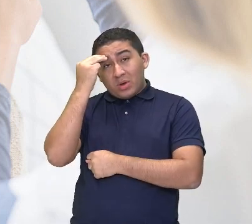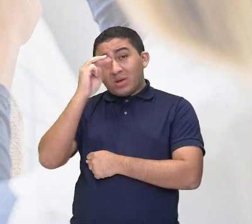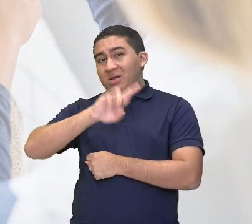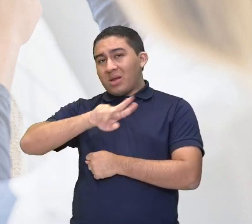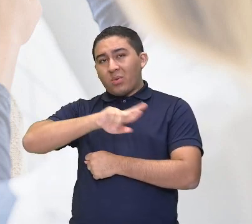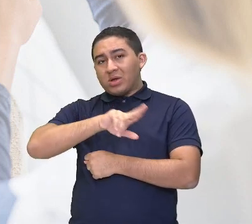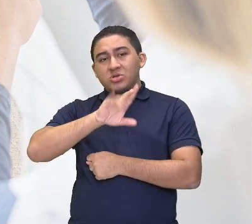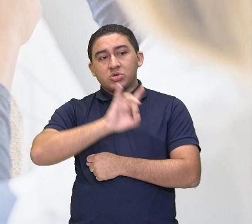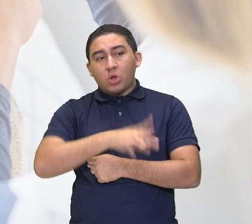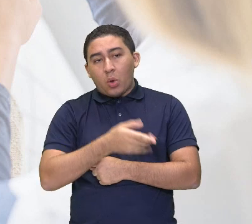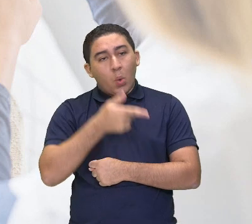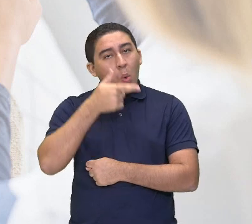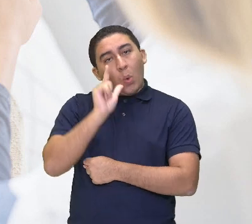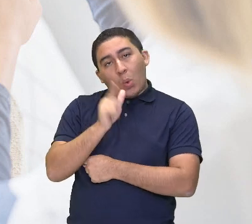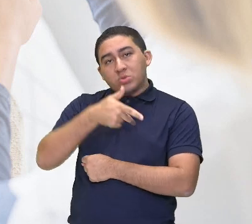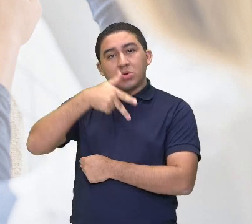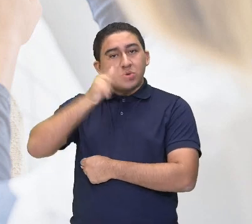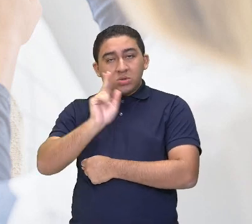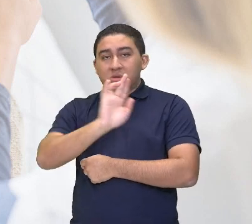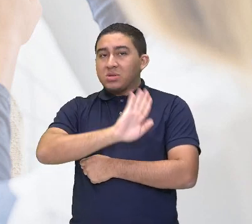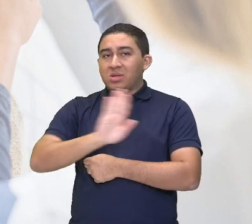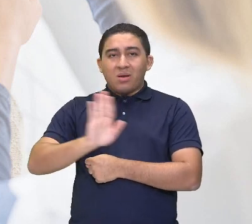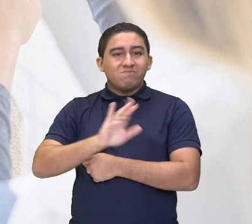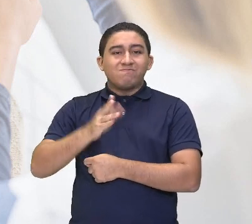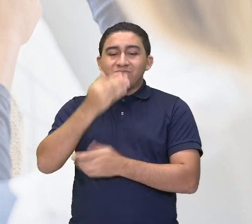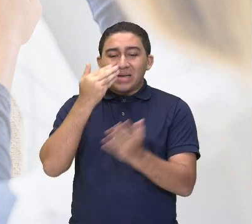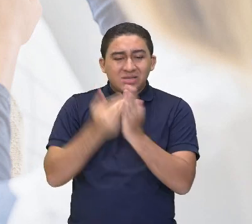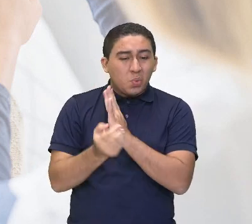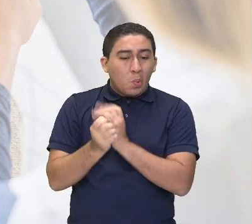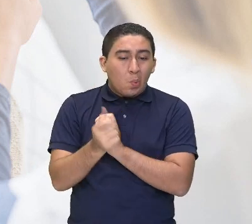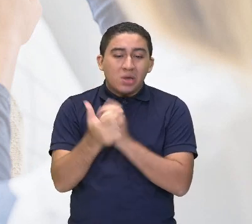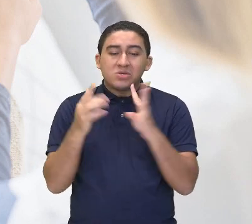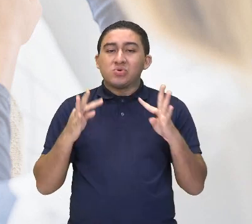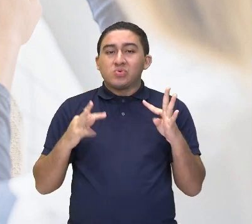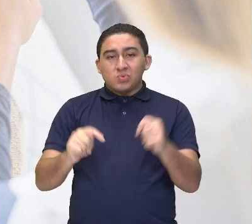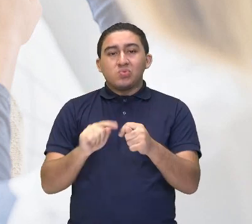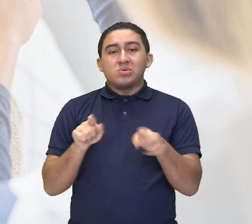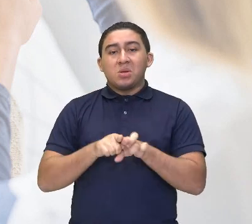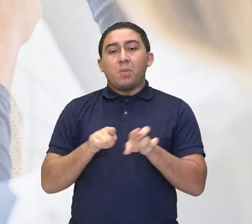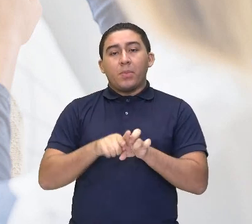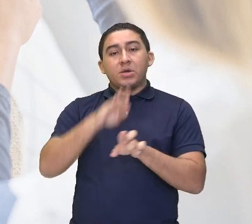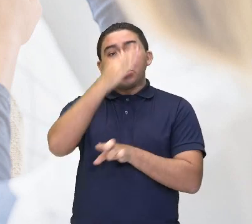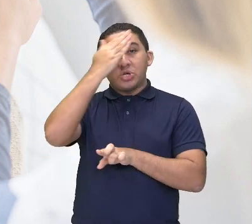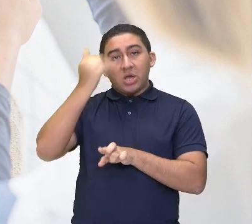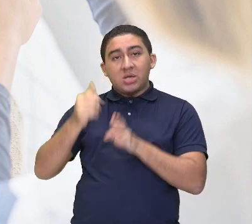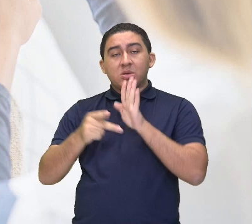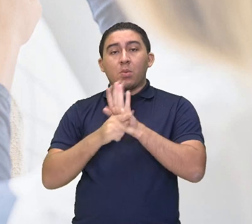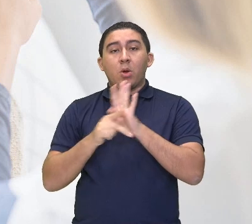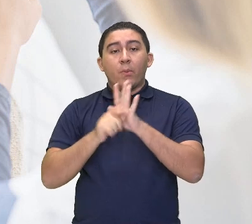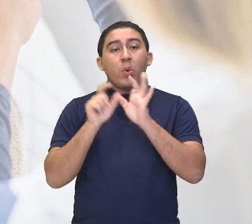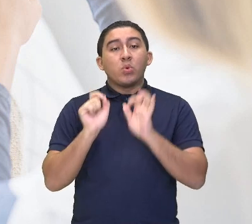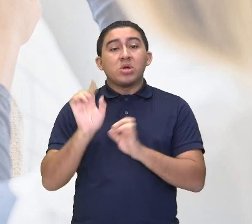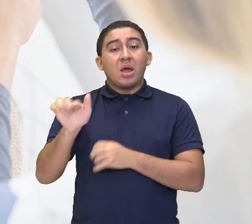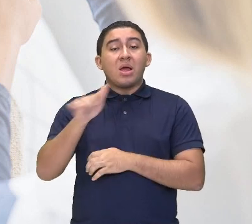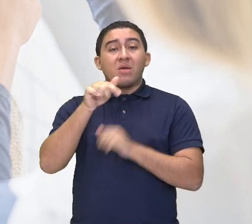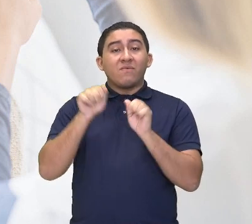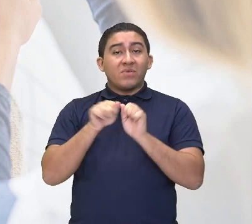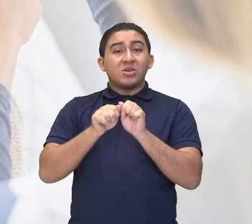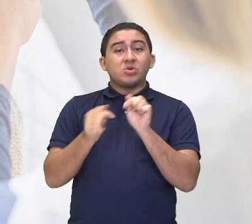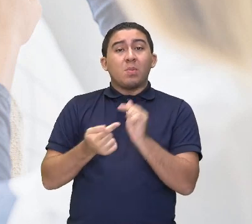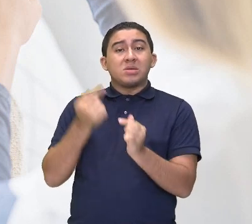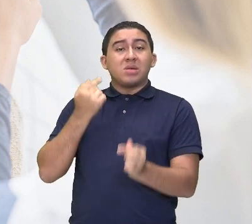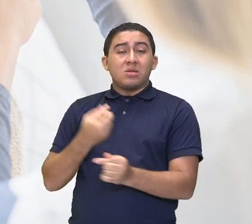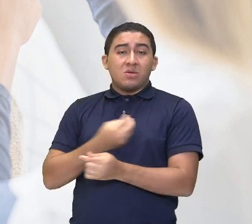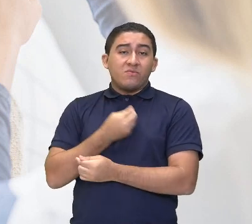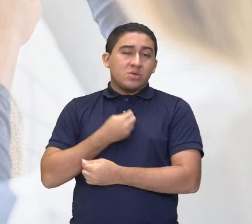perdas recentes ali, ela já tem uma perda quase total da memória. Às vezes até esquecendo ali um pouco do que ela já fez, né, durante a sua